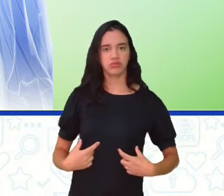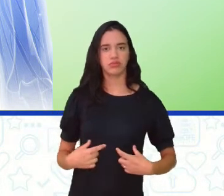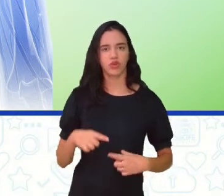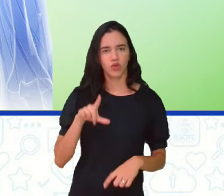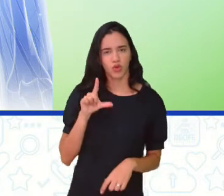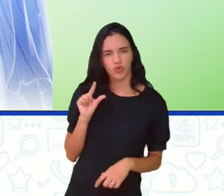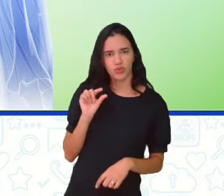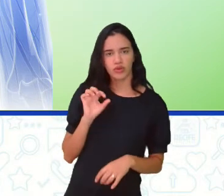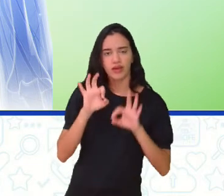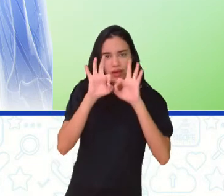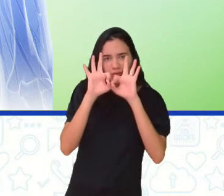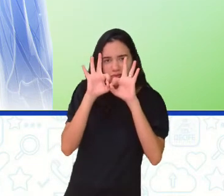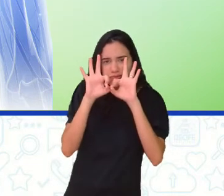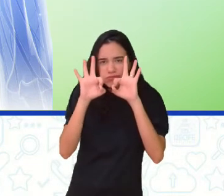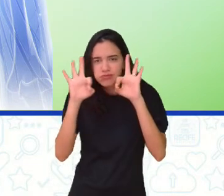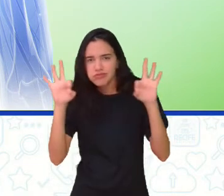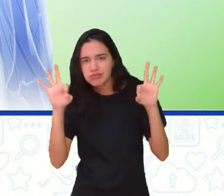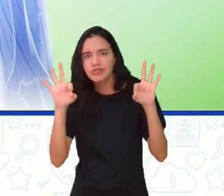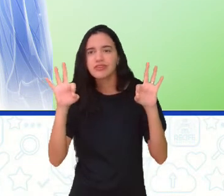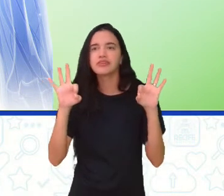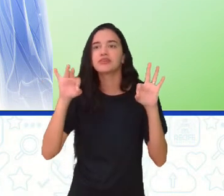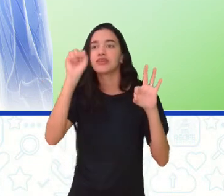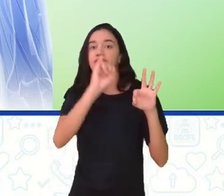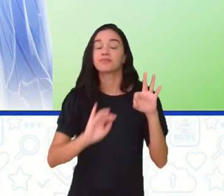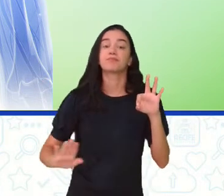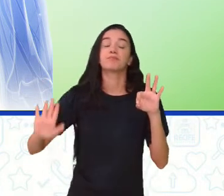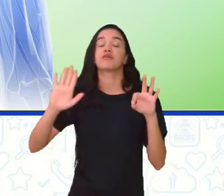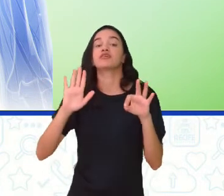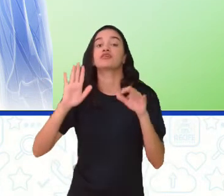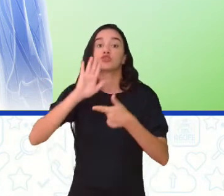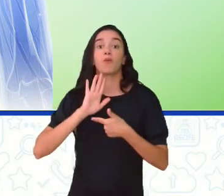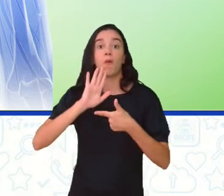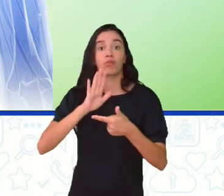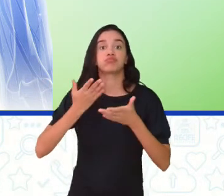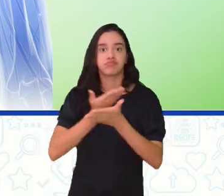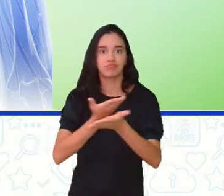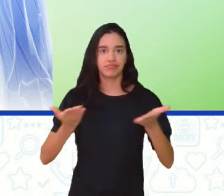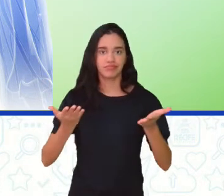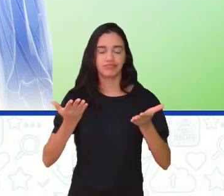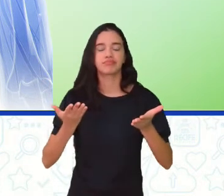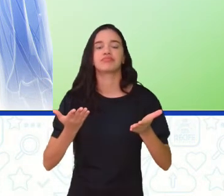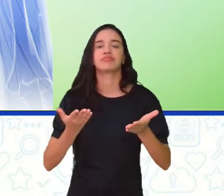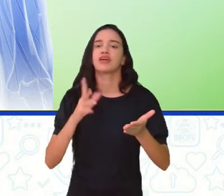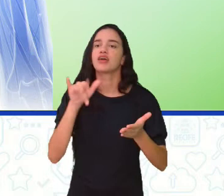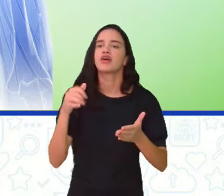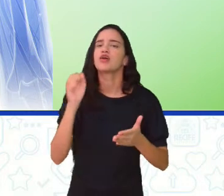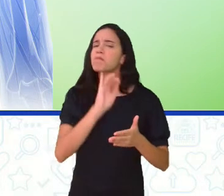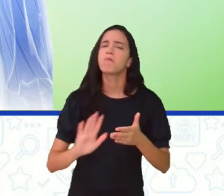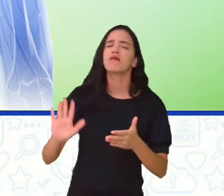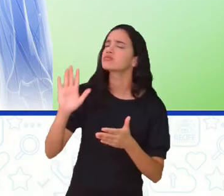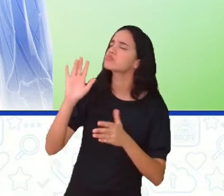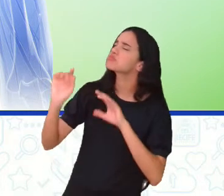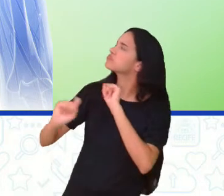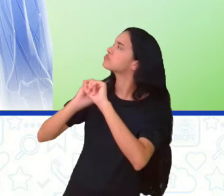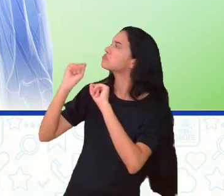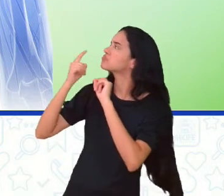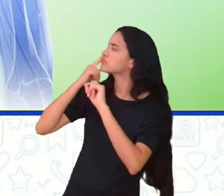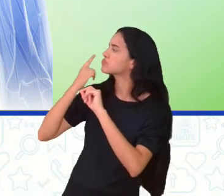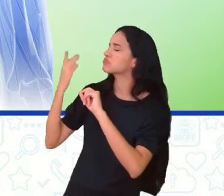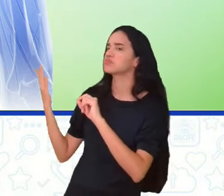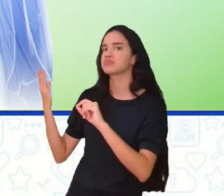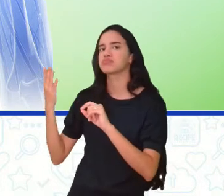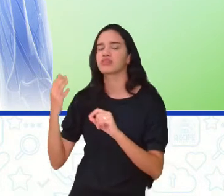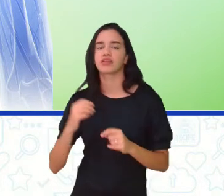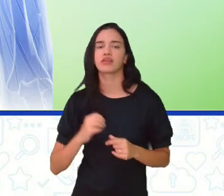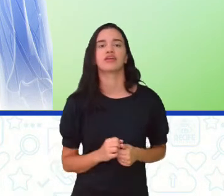fininhos, que vão chegar nessa imagem que eu estou mostrando aqui a vocês, ó. Que imagem é essa? Né? É a questão dos